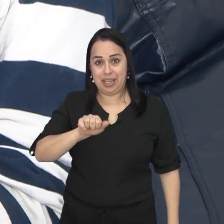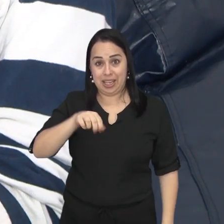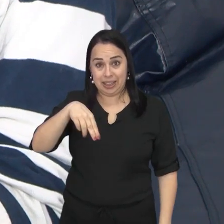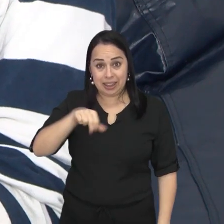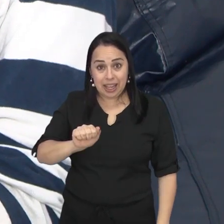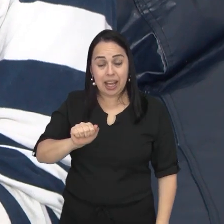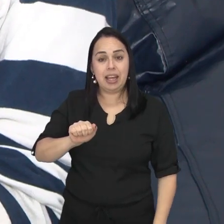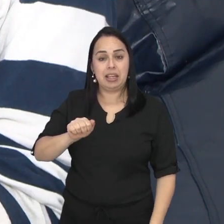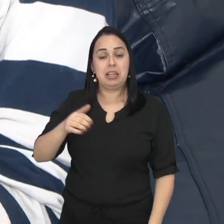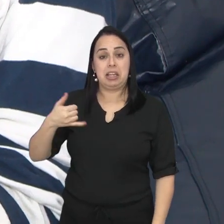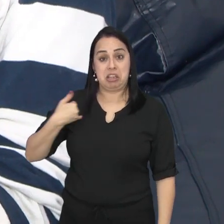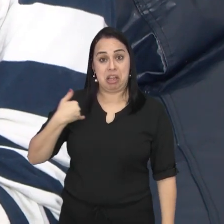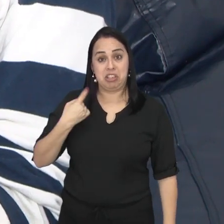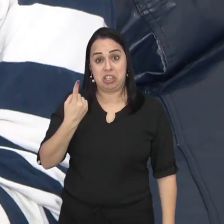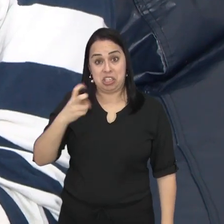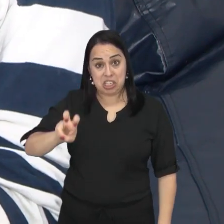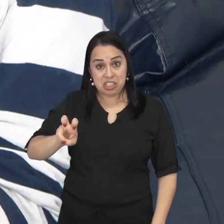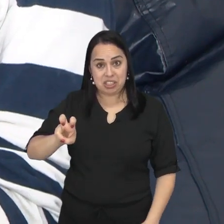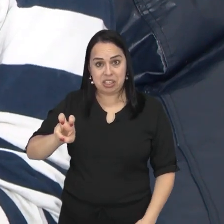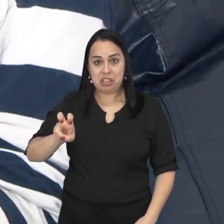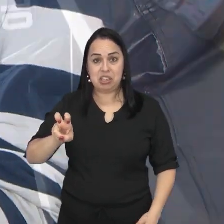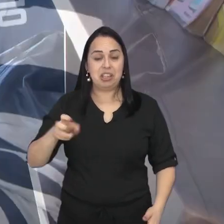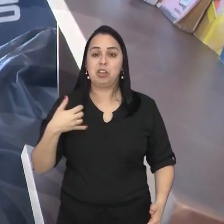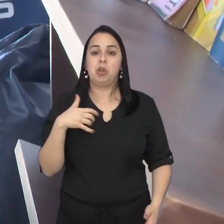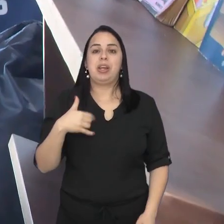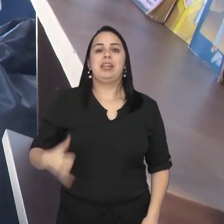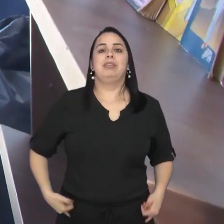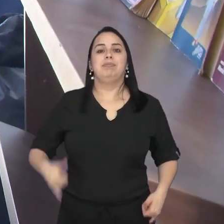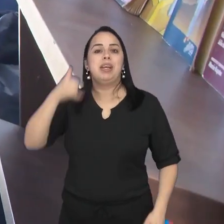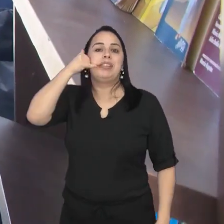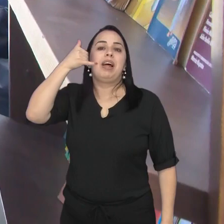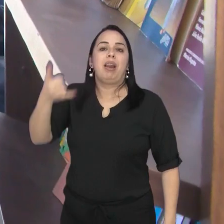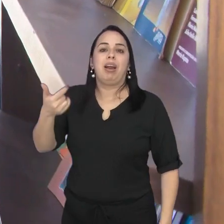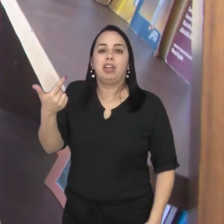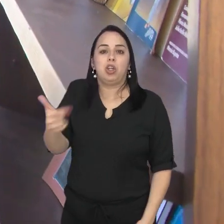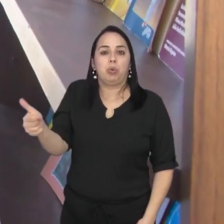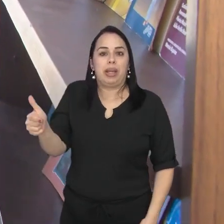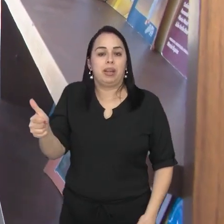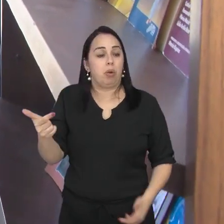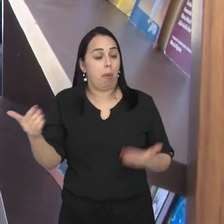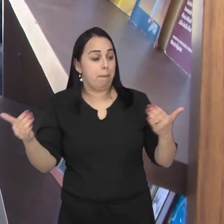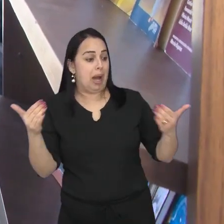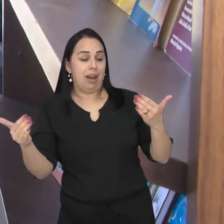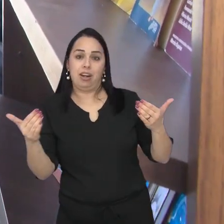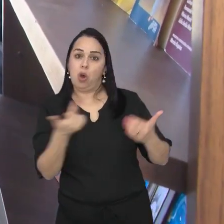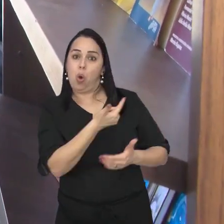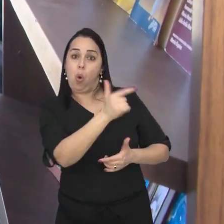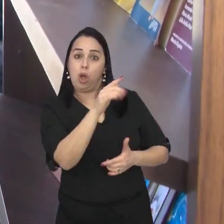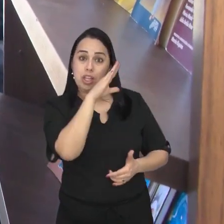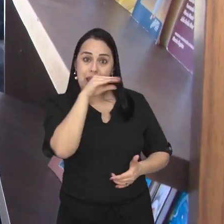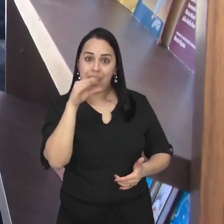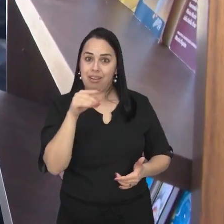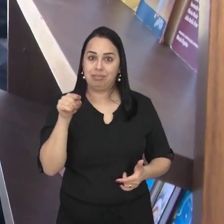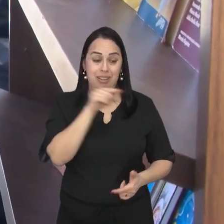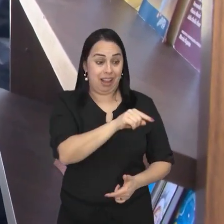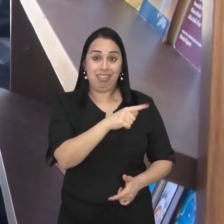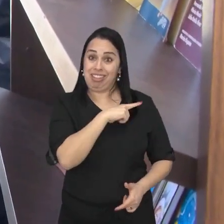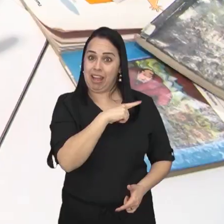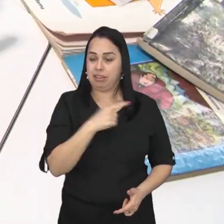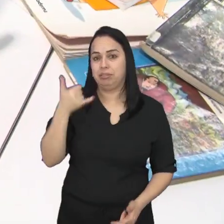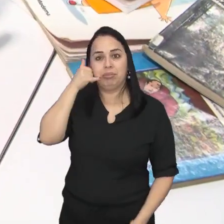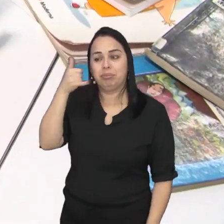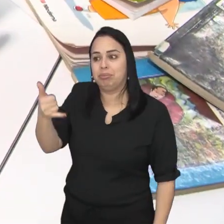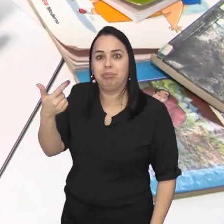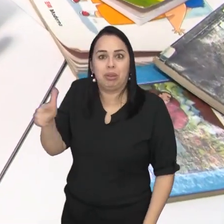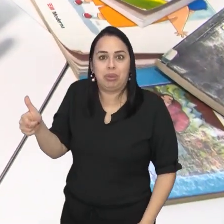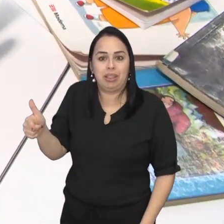15 anos e faz parte da geração sem telas. Diferente da maioria dos adolescentes da mesma idade, ela não tem um celular.